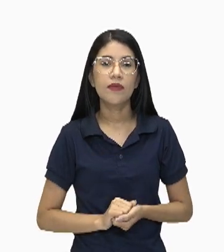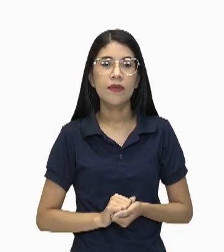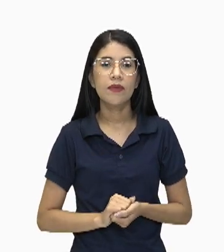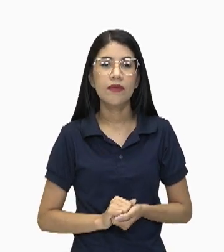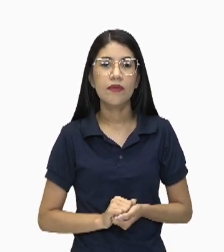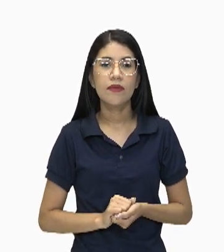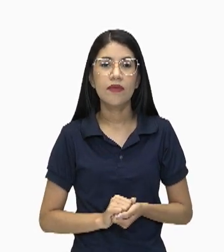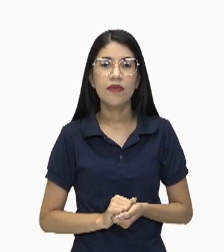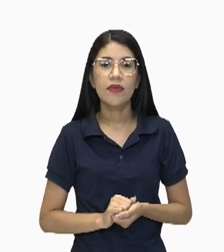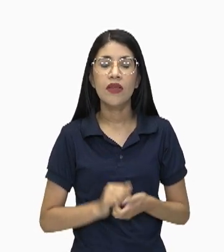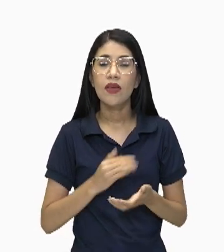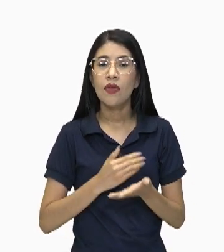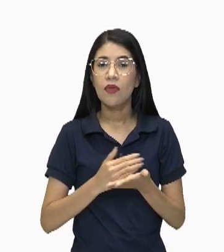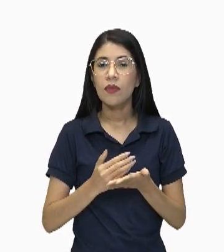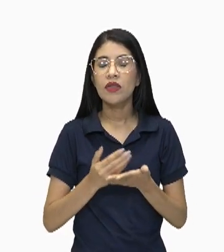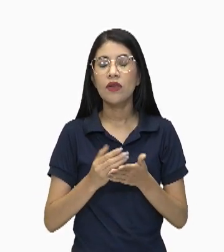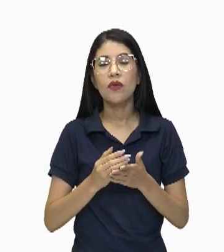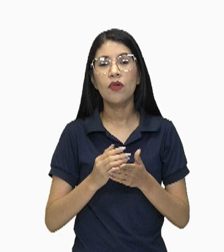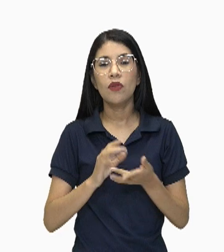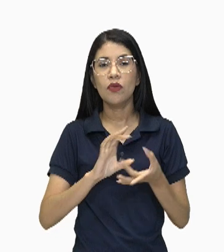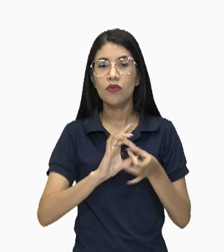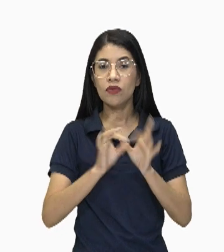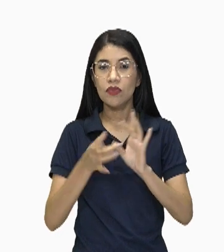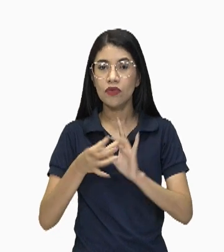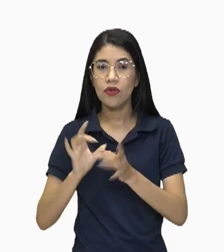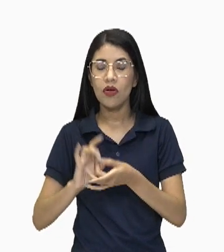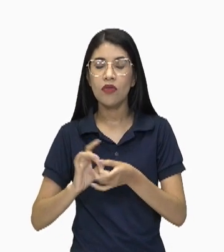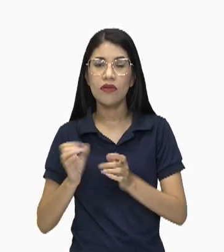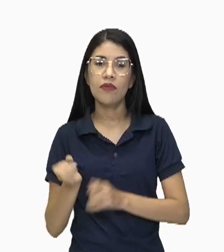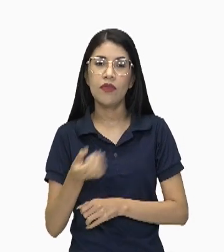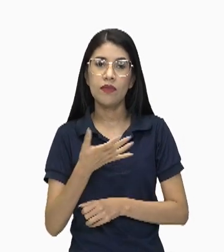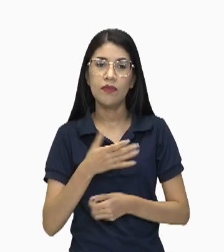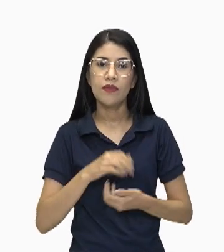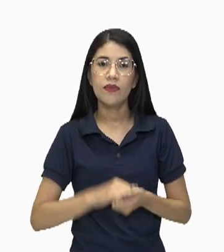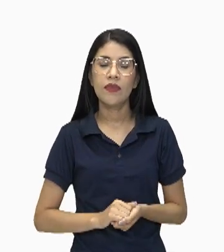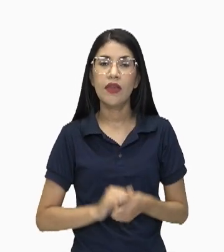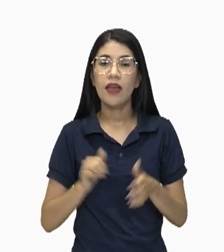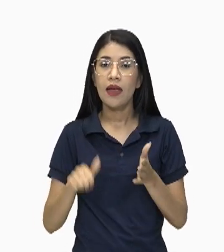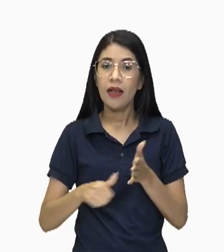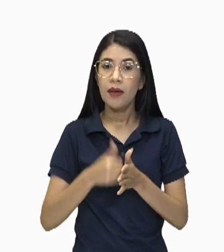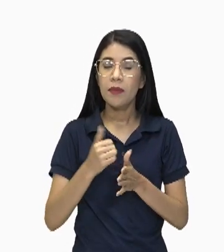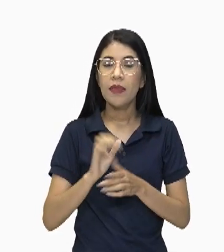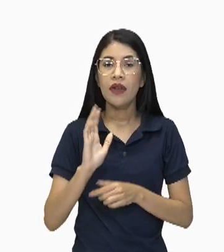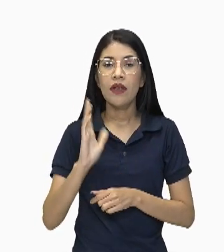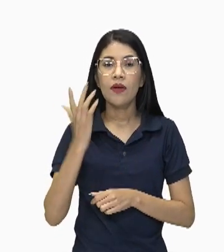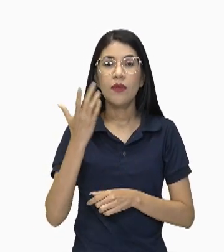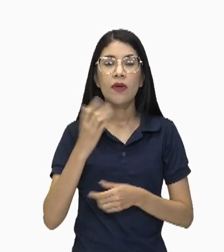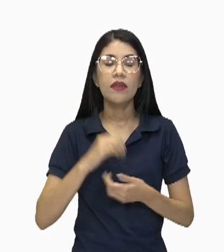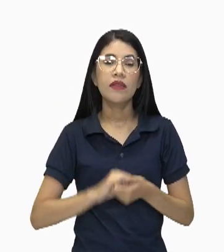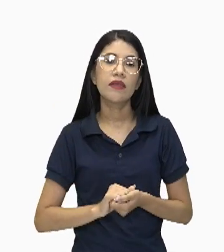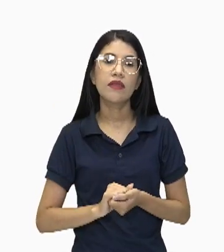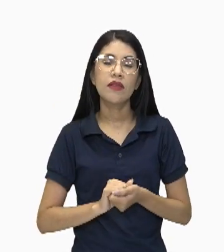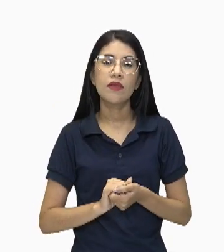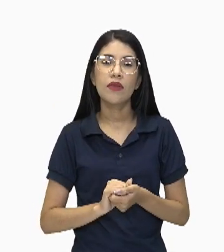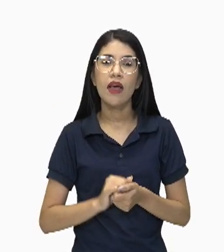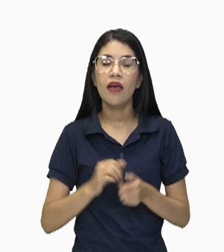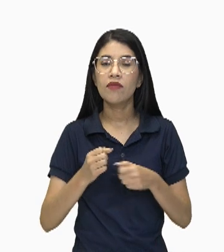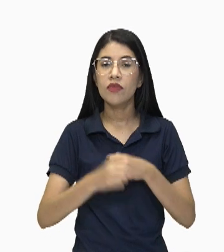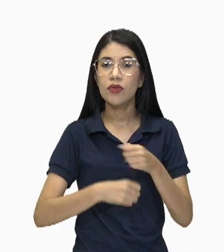essa reintrodução, né, essa recriação dos jogos na era moderna. A primeira edição desses Jogos Olímpicos data de